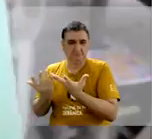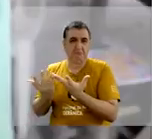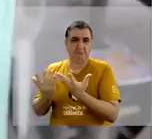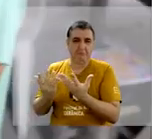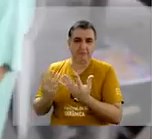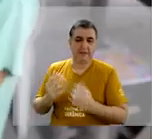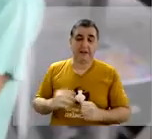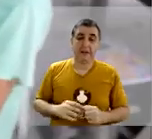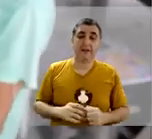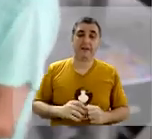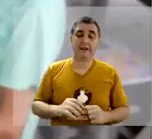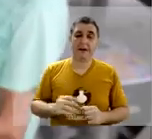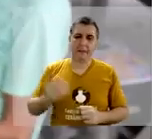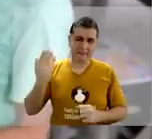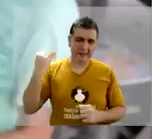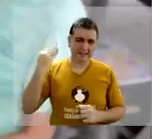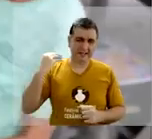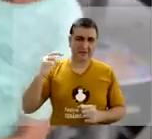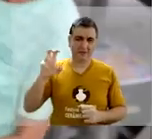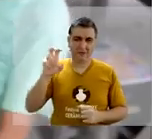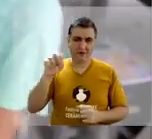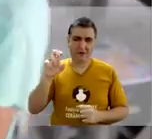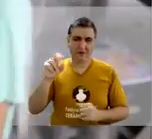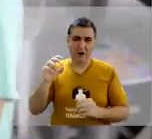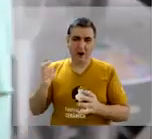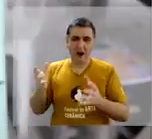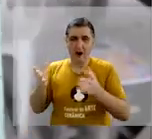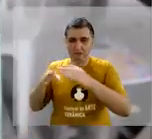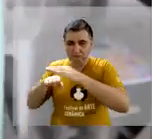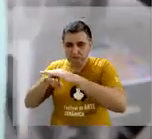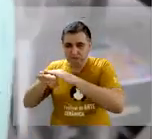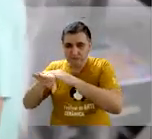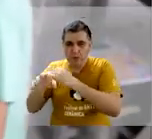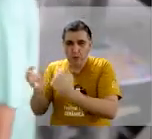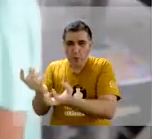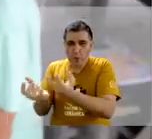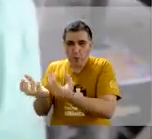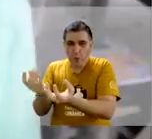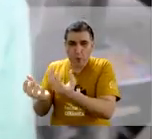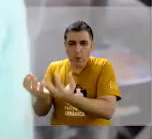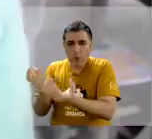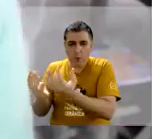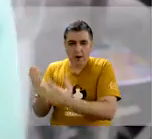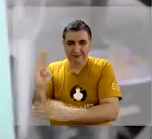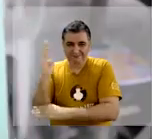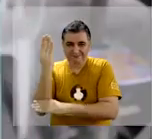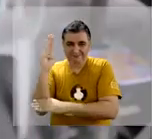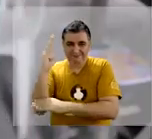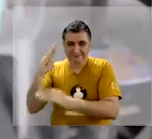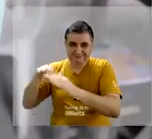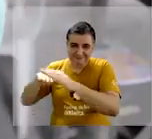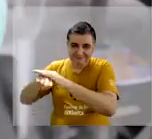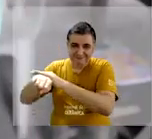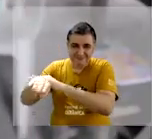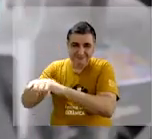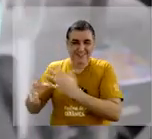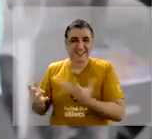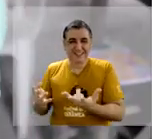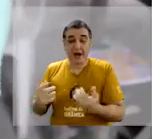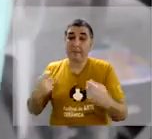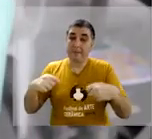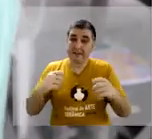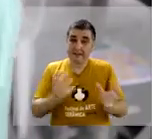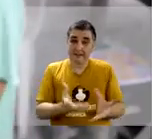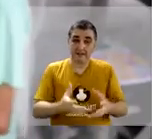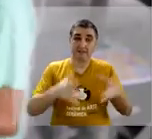uso aí, ainda é do tempo da minha bisavó que queimava. Porque o deles agora é de cupra, eles fazem com lenha, eu tenho que passar óleo de